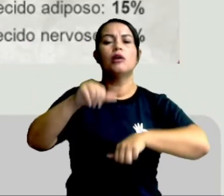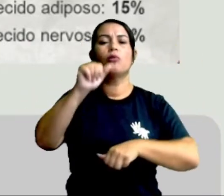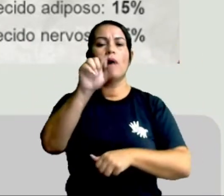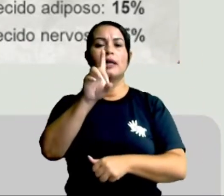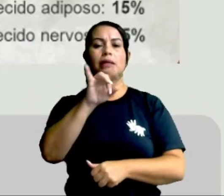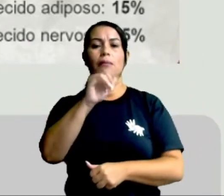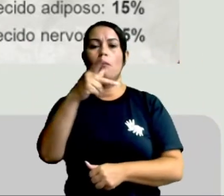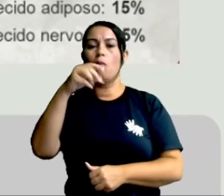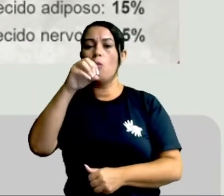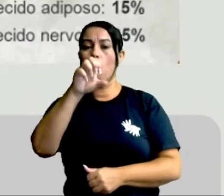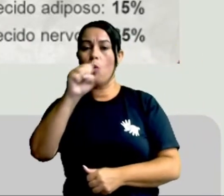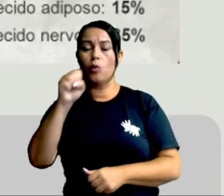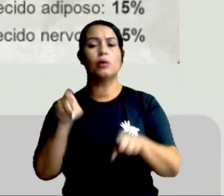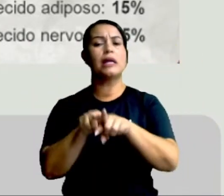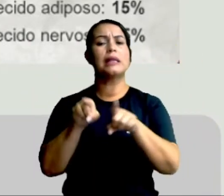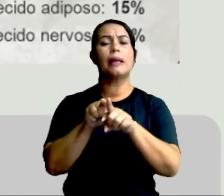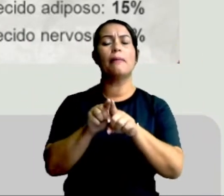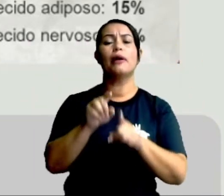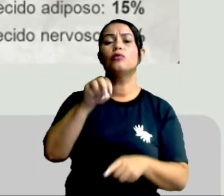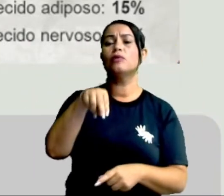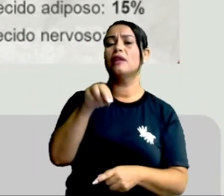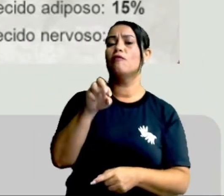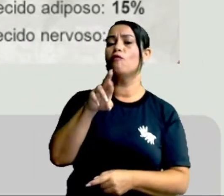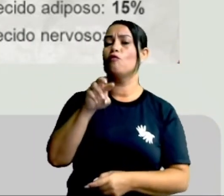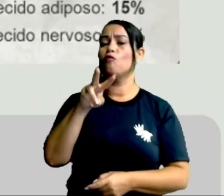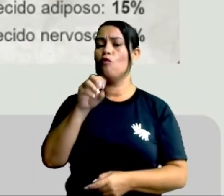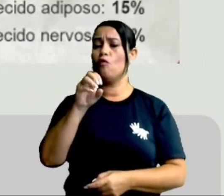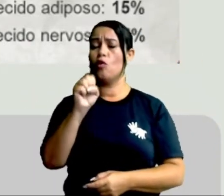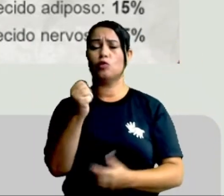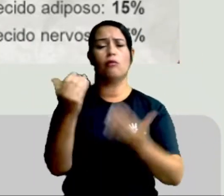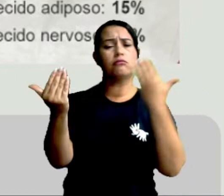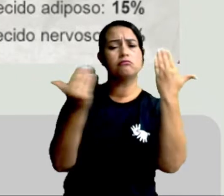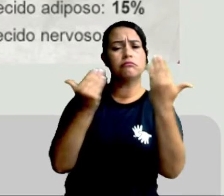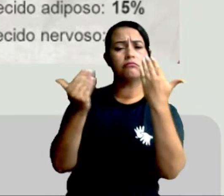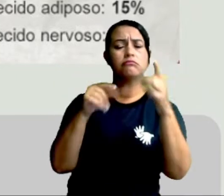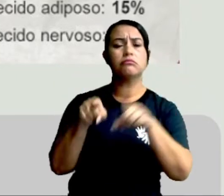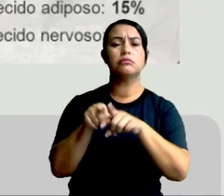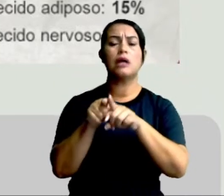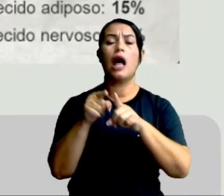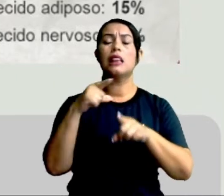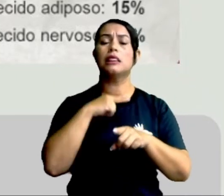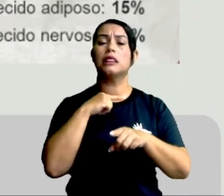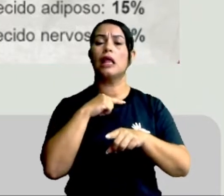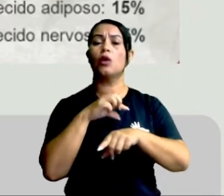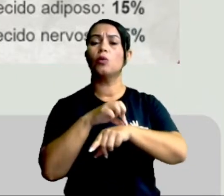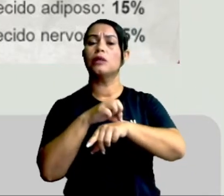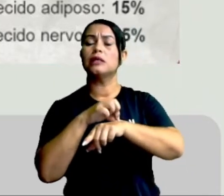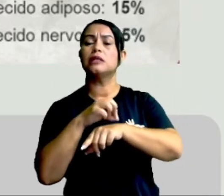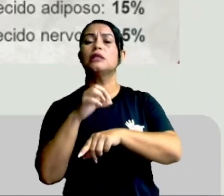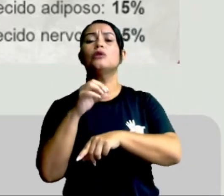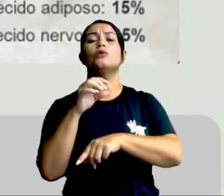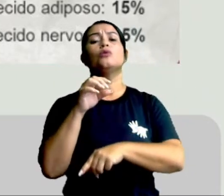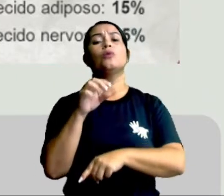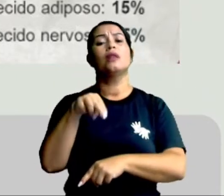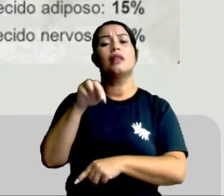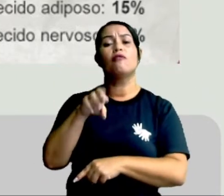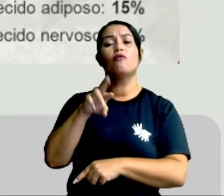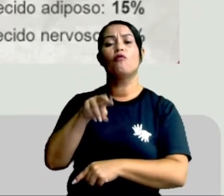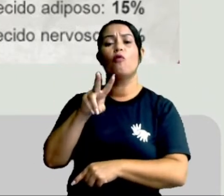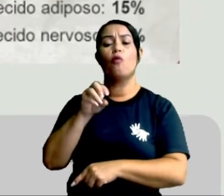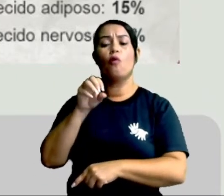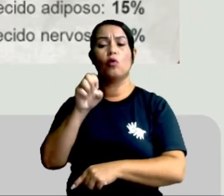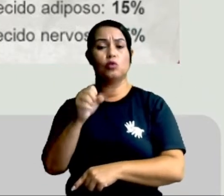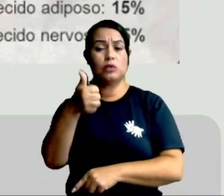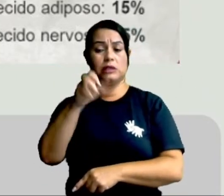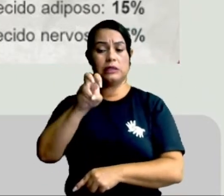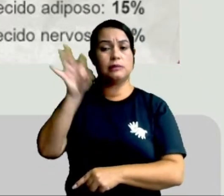por exemplo, e do tecido nervoso, a gente vai poder ter esse comparativo. Lá no tecido adiposo, cerca de 15% dele é